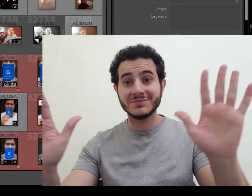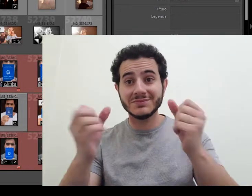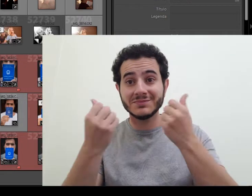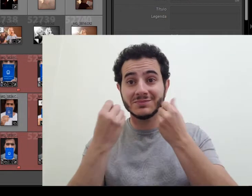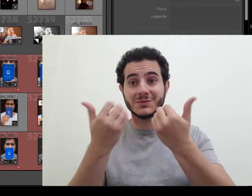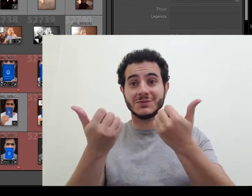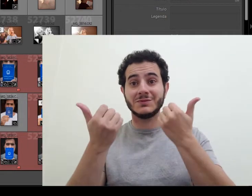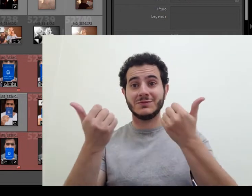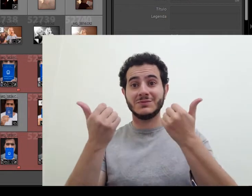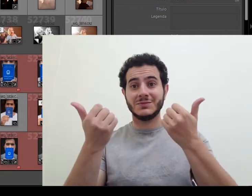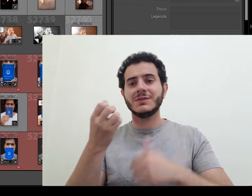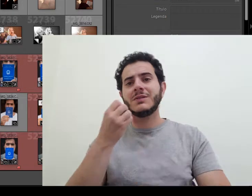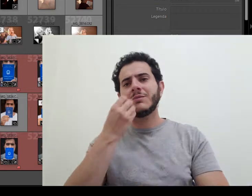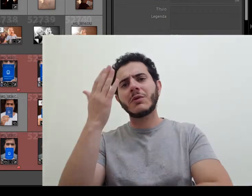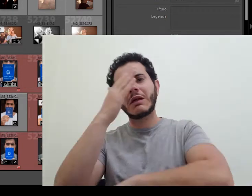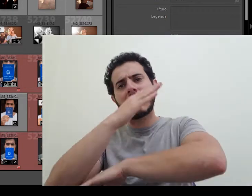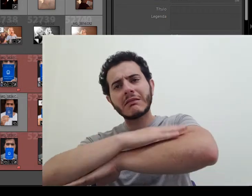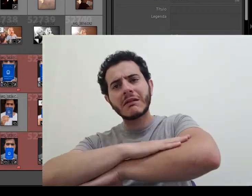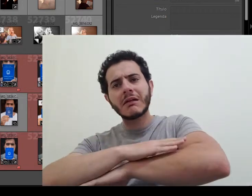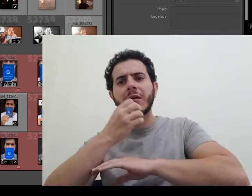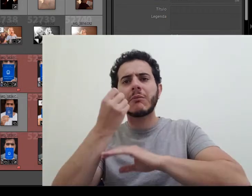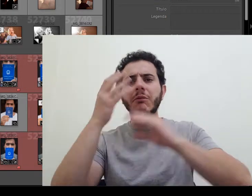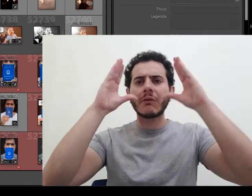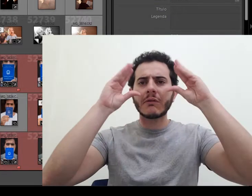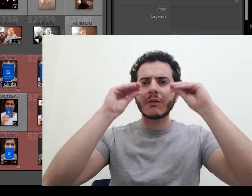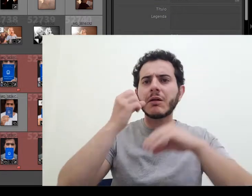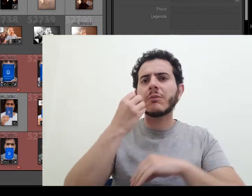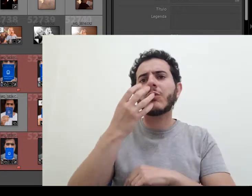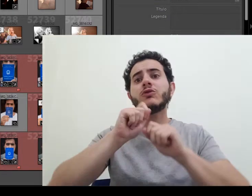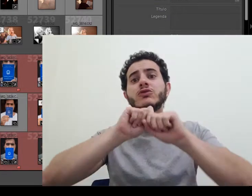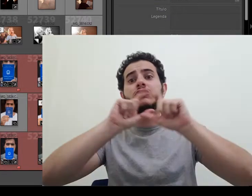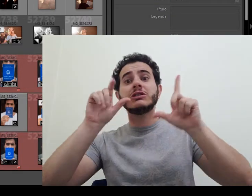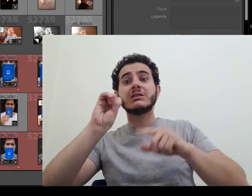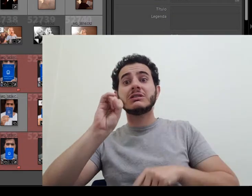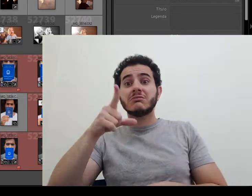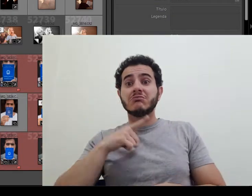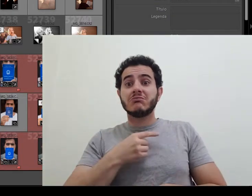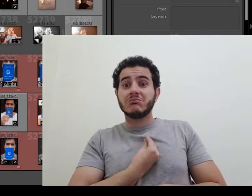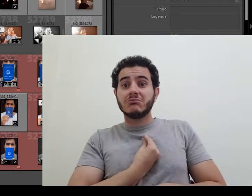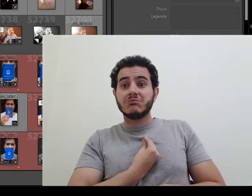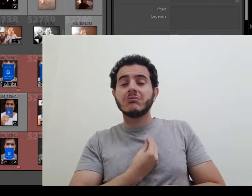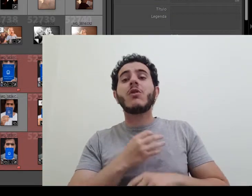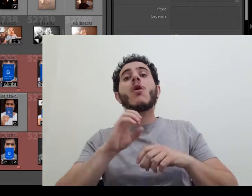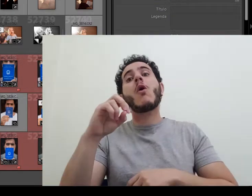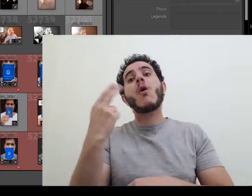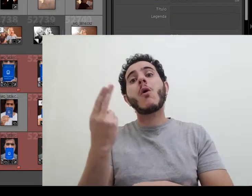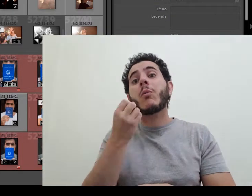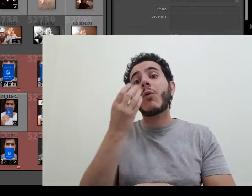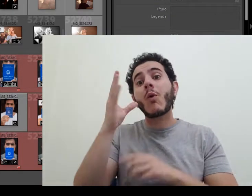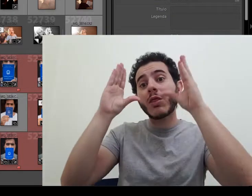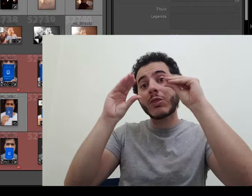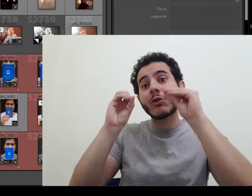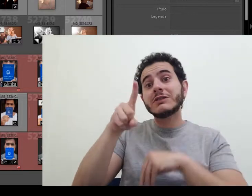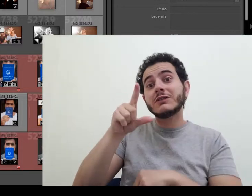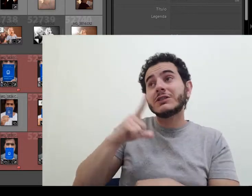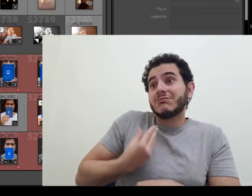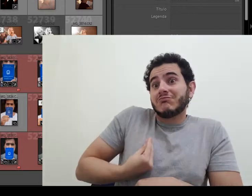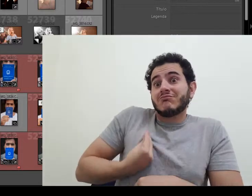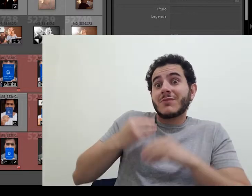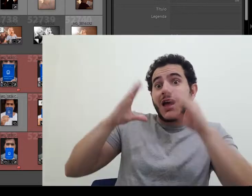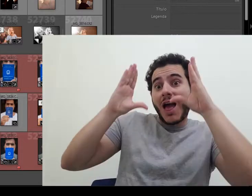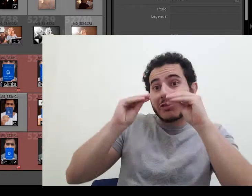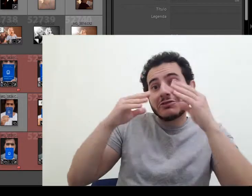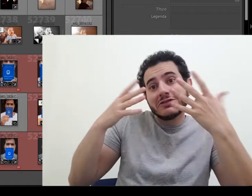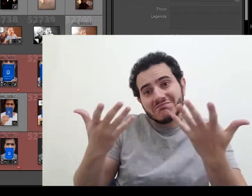Olá, tudo bom? Boa tarde, boa noite, bom dia para quem for de dia, boa noite para quem for de noite. Estamos aqui, vamos passar agora